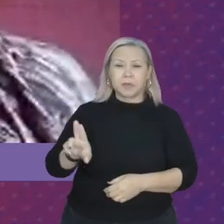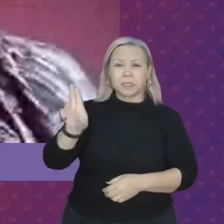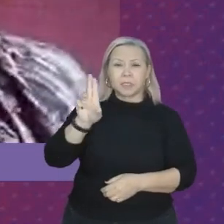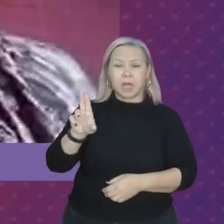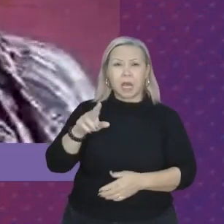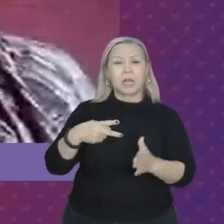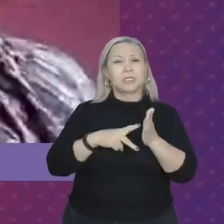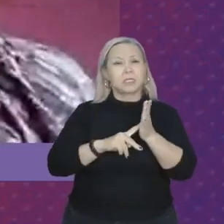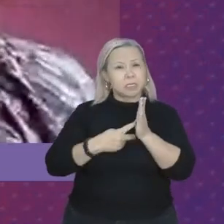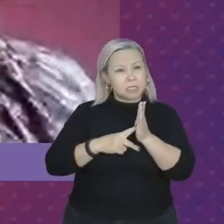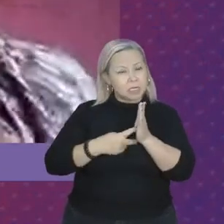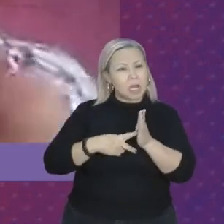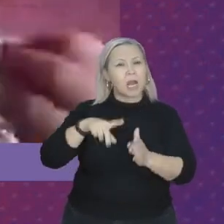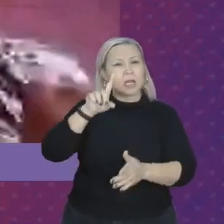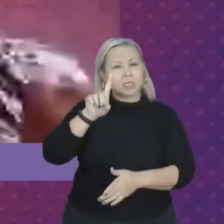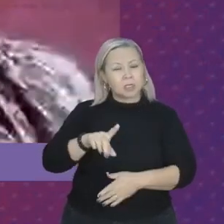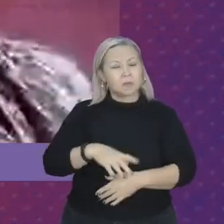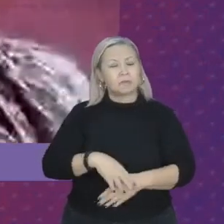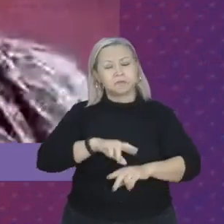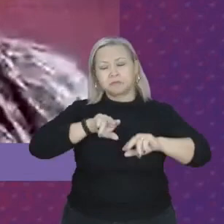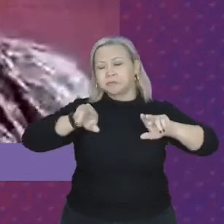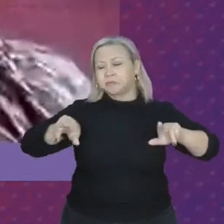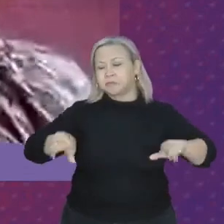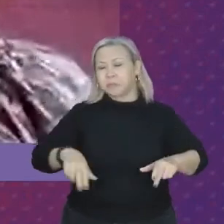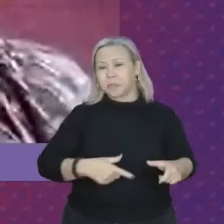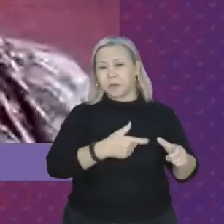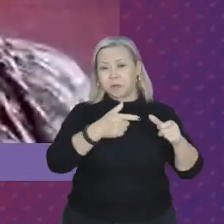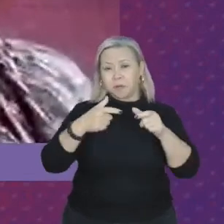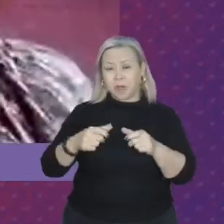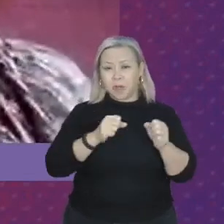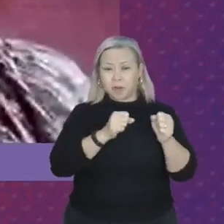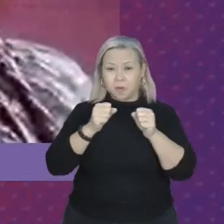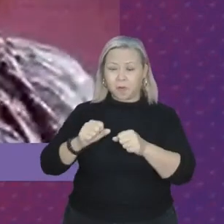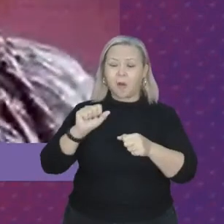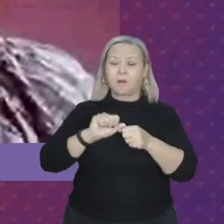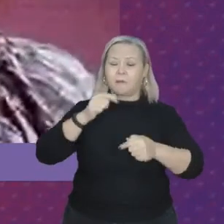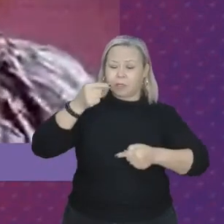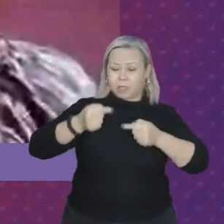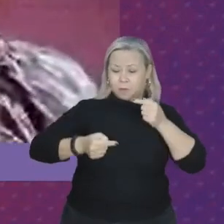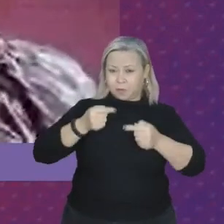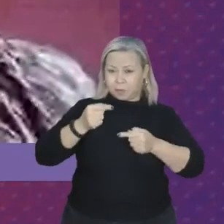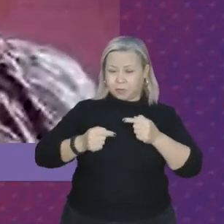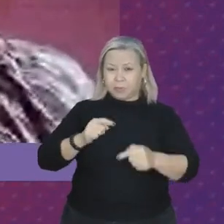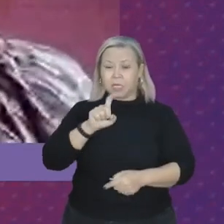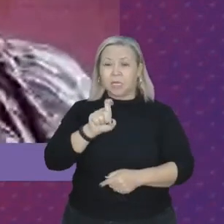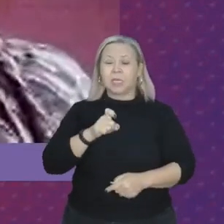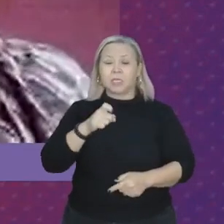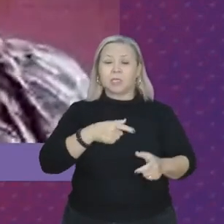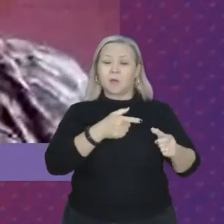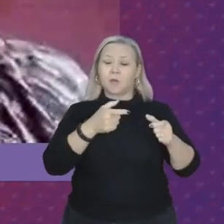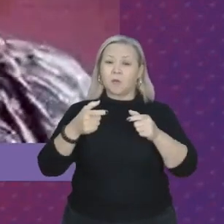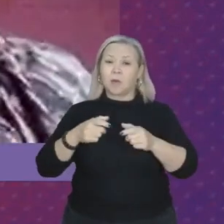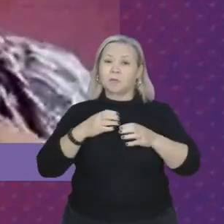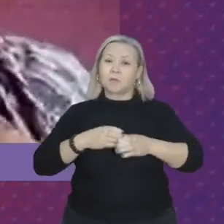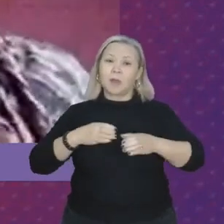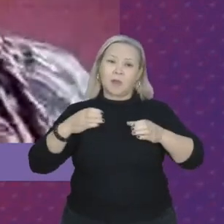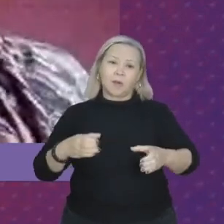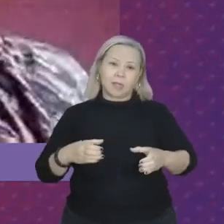de sindicato, que a gente tem uma série de lugares onde a gente pode fazer política e que são lugares que são